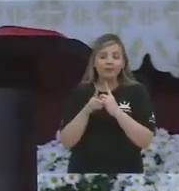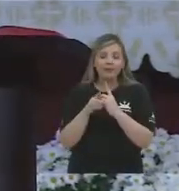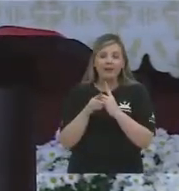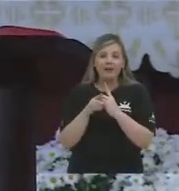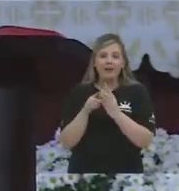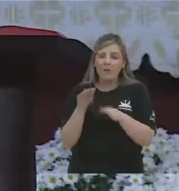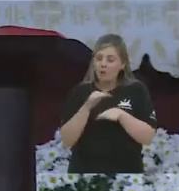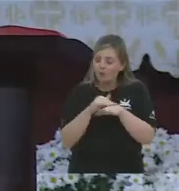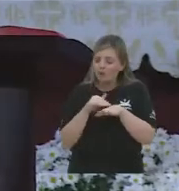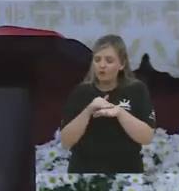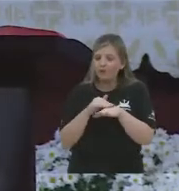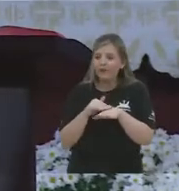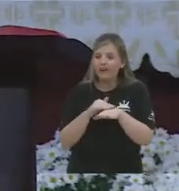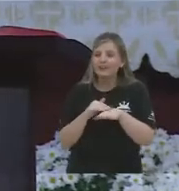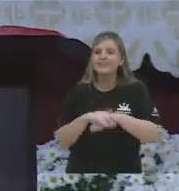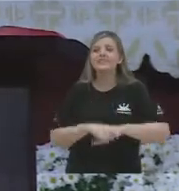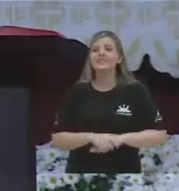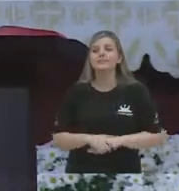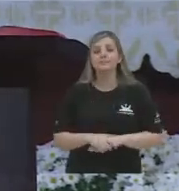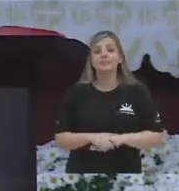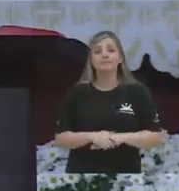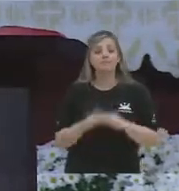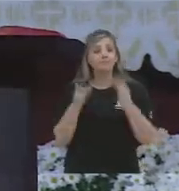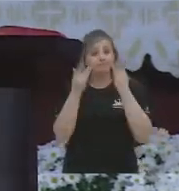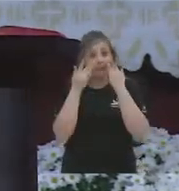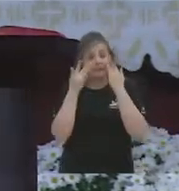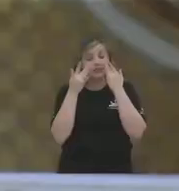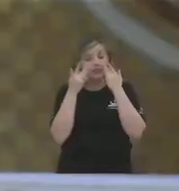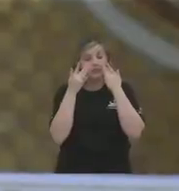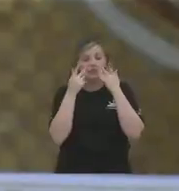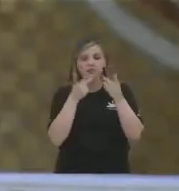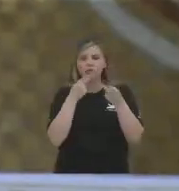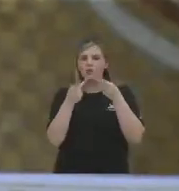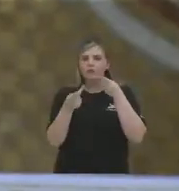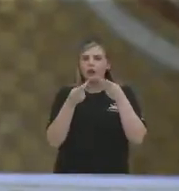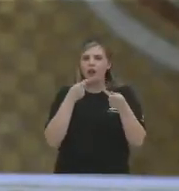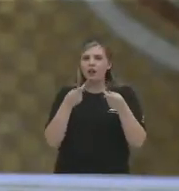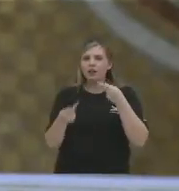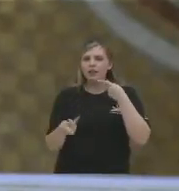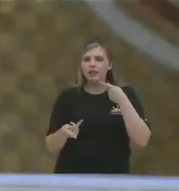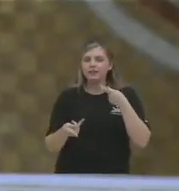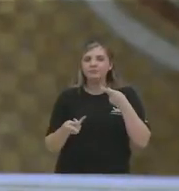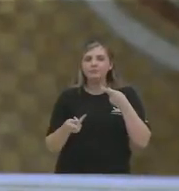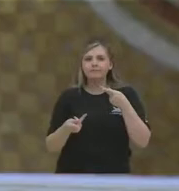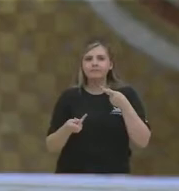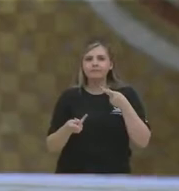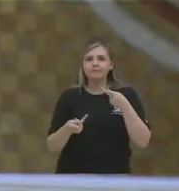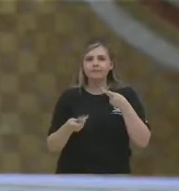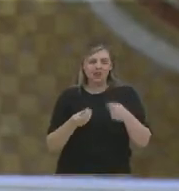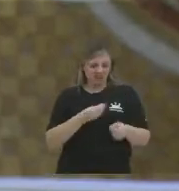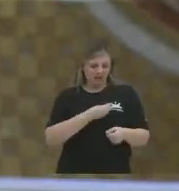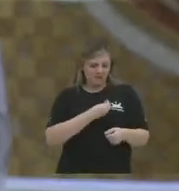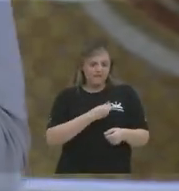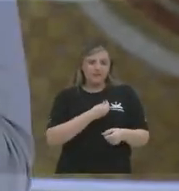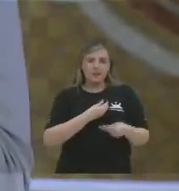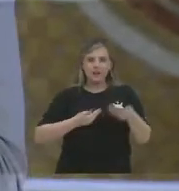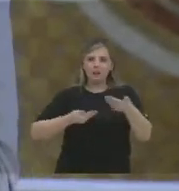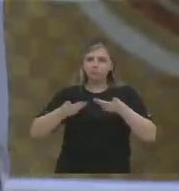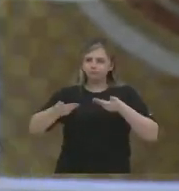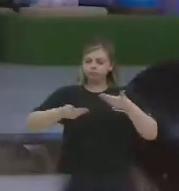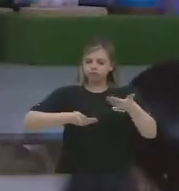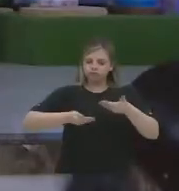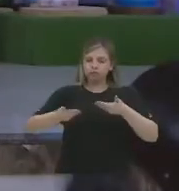conversa, porque há escuta e fala, porque há troca de vida.